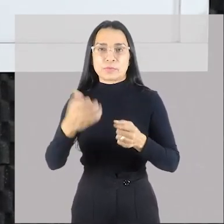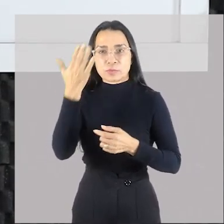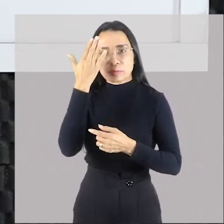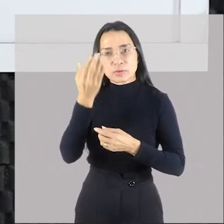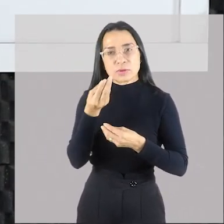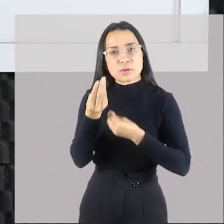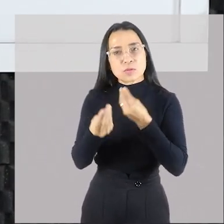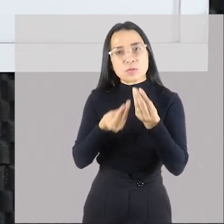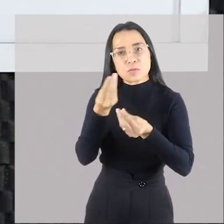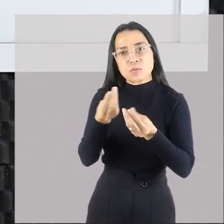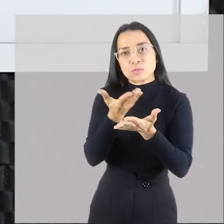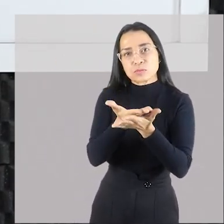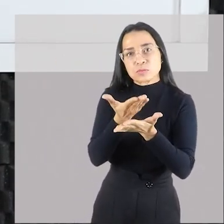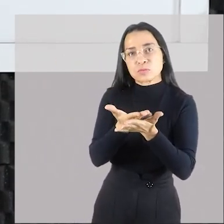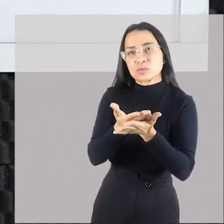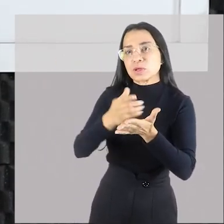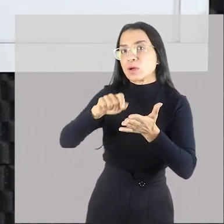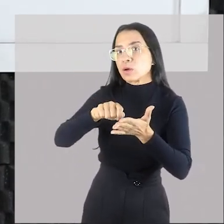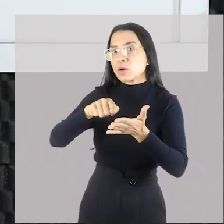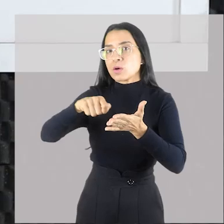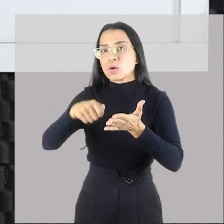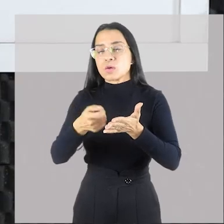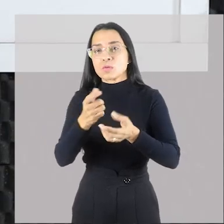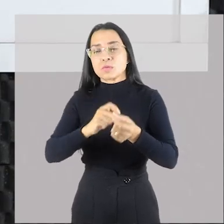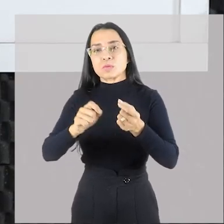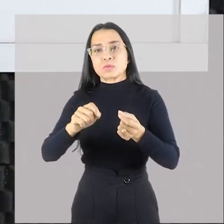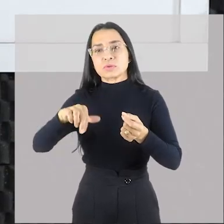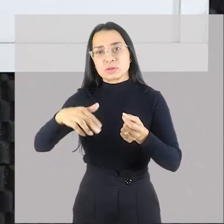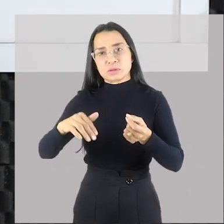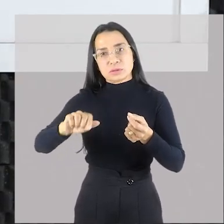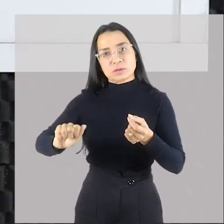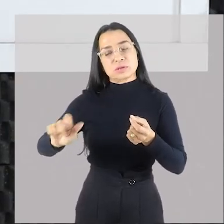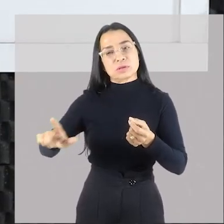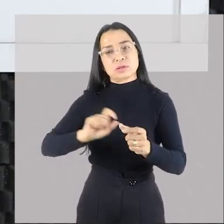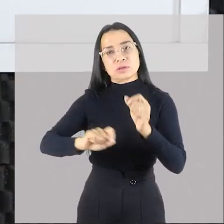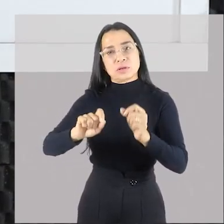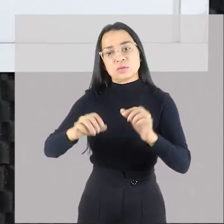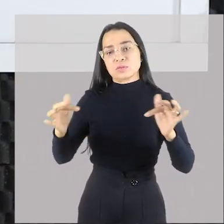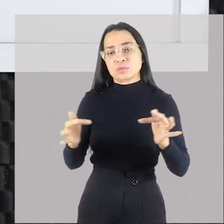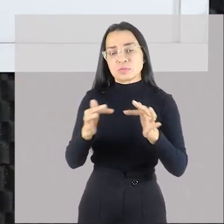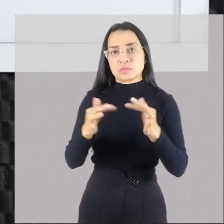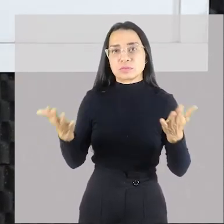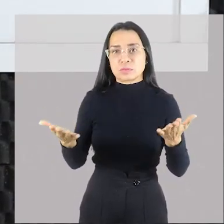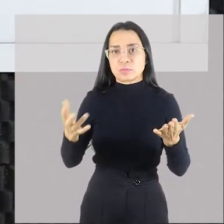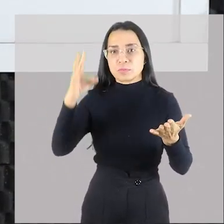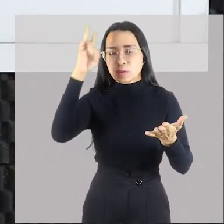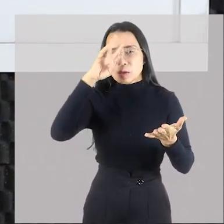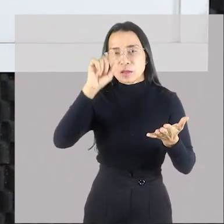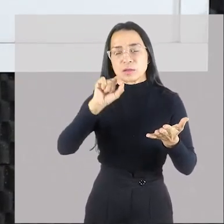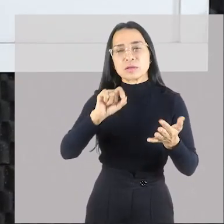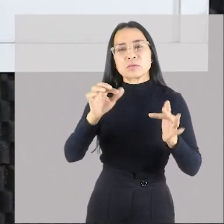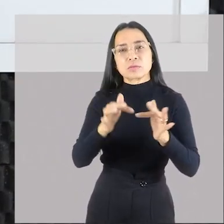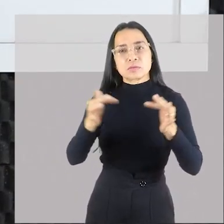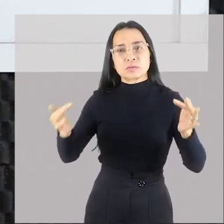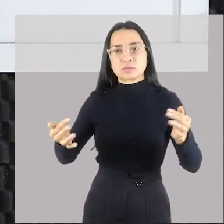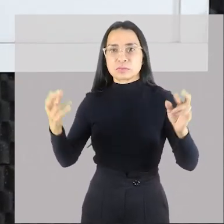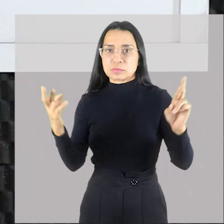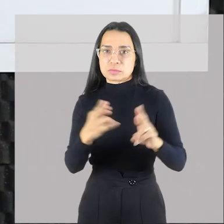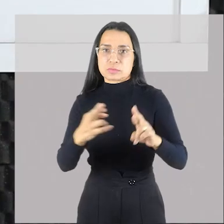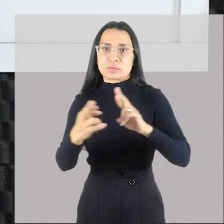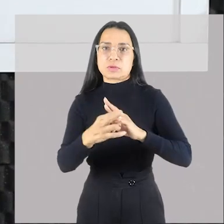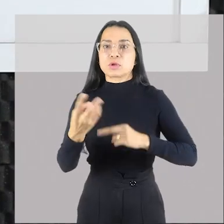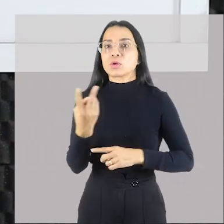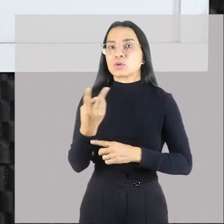uma função, né? Você lembra, toda vez que se fala em função, você tem que lembrar que uma função é uma relação entre